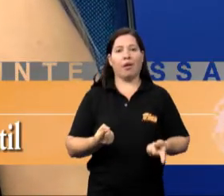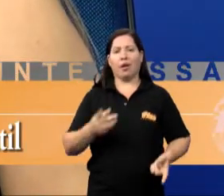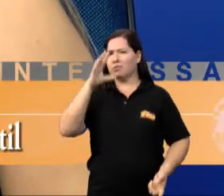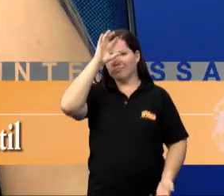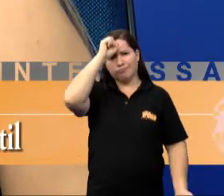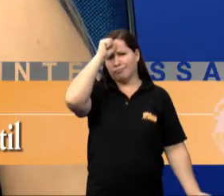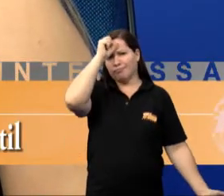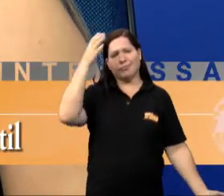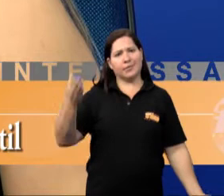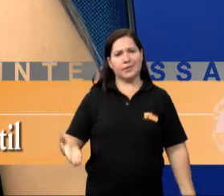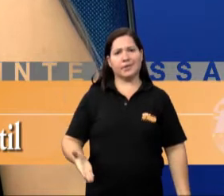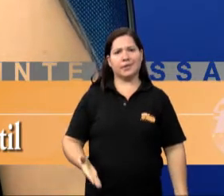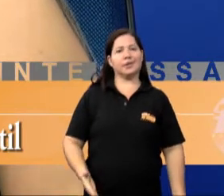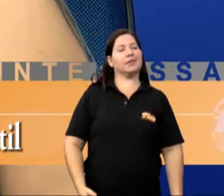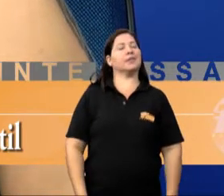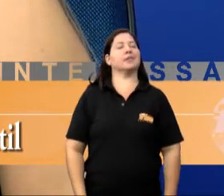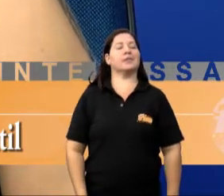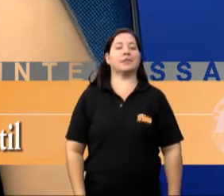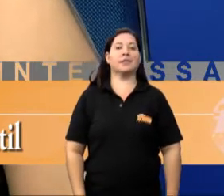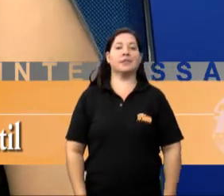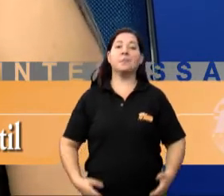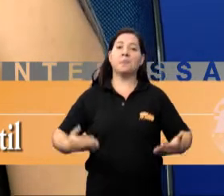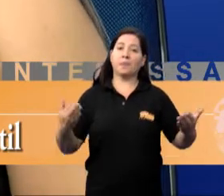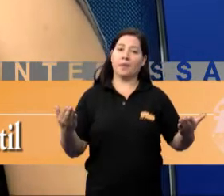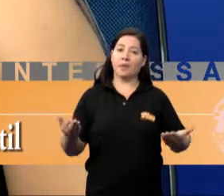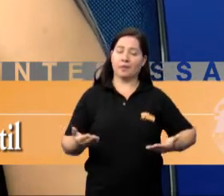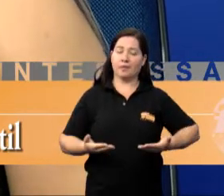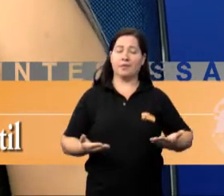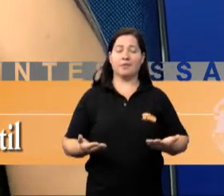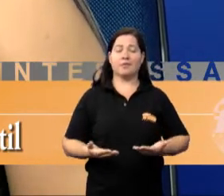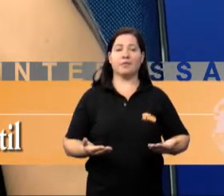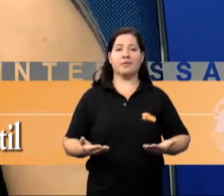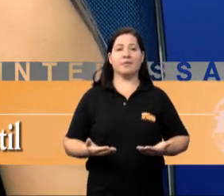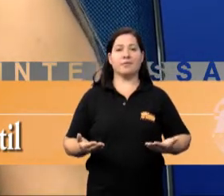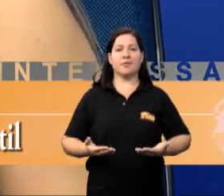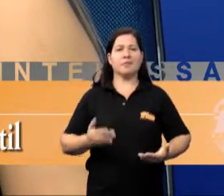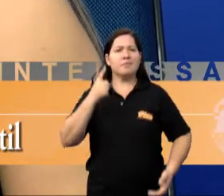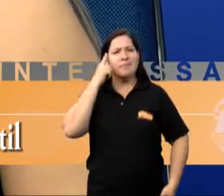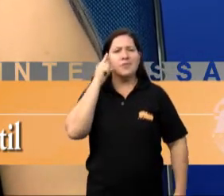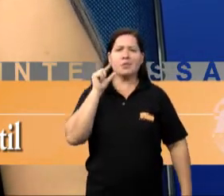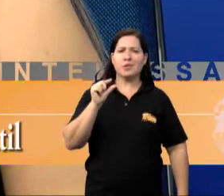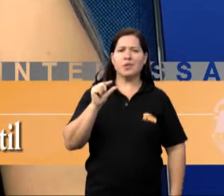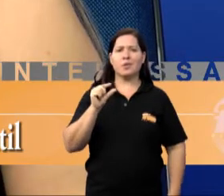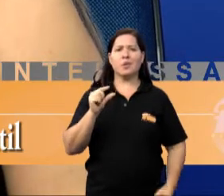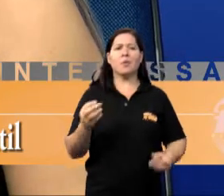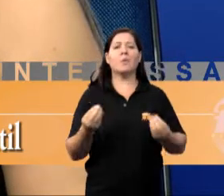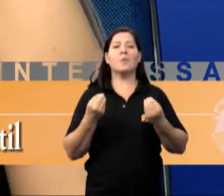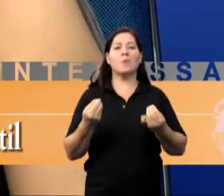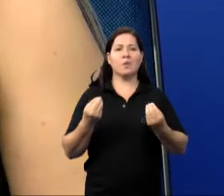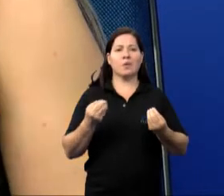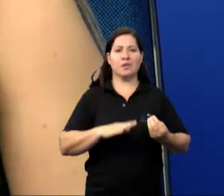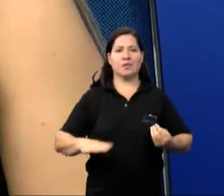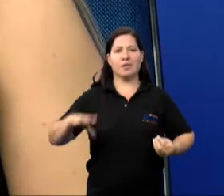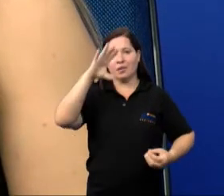Nesse sentido, a gente pode focar um pouquinho a questão do... a forma como ela aprende